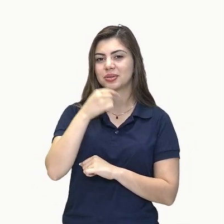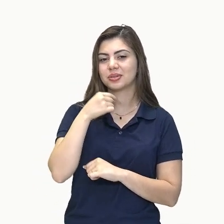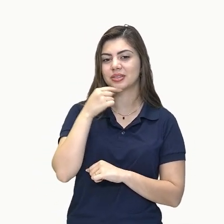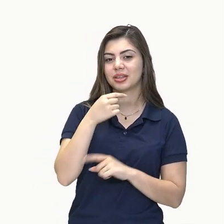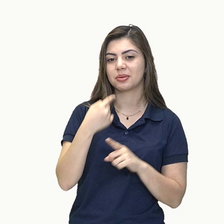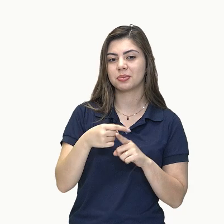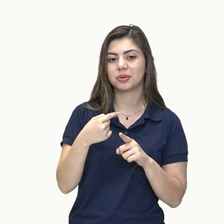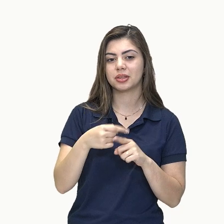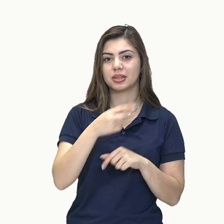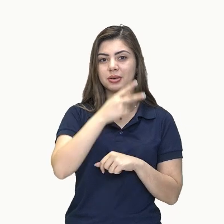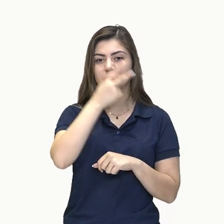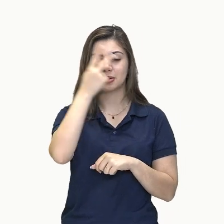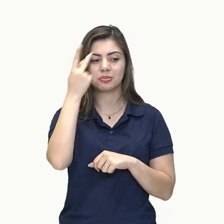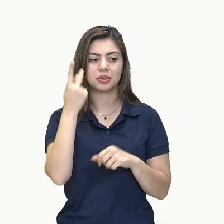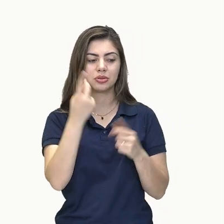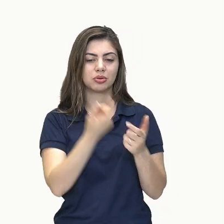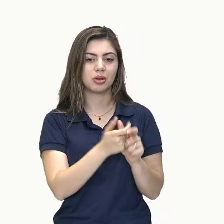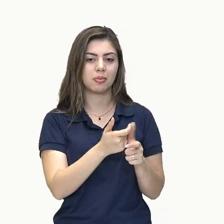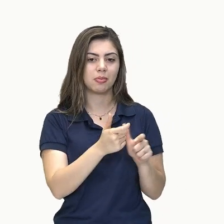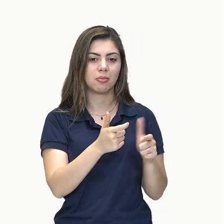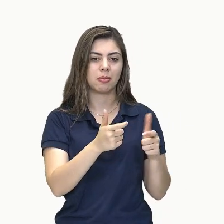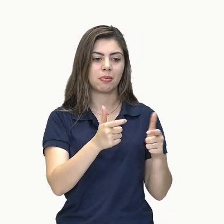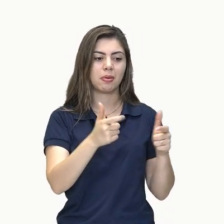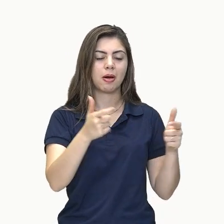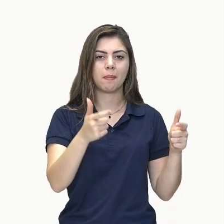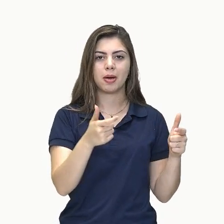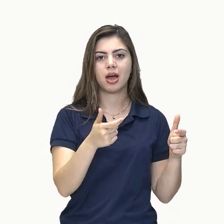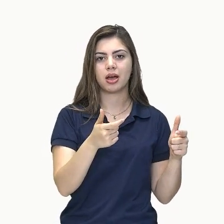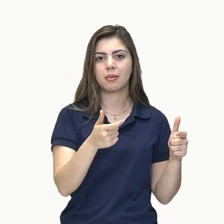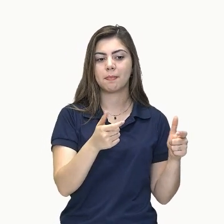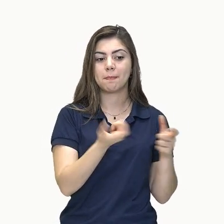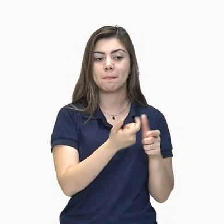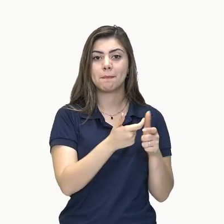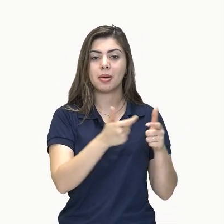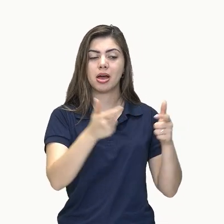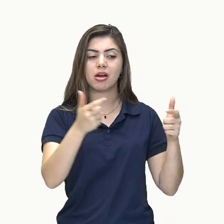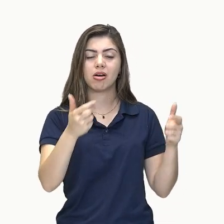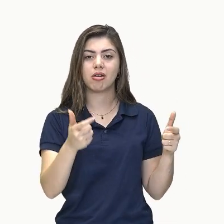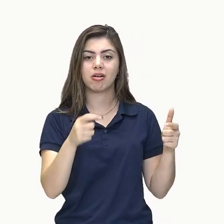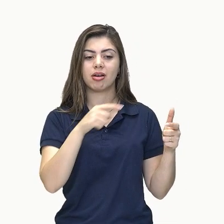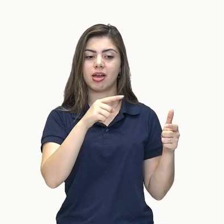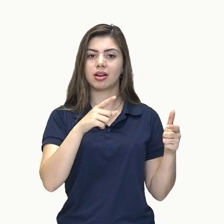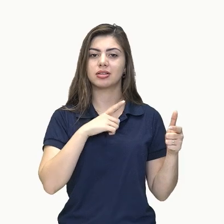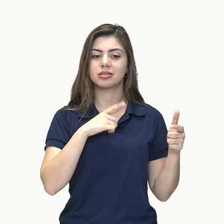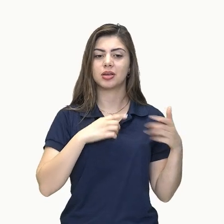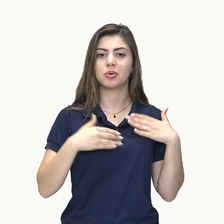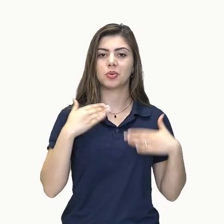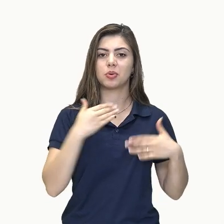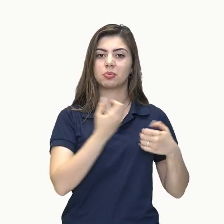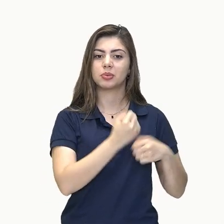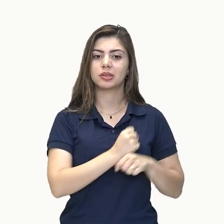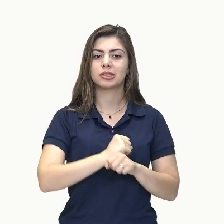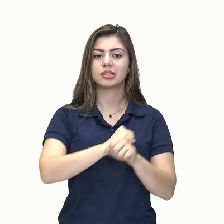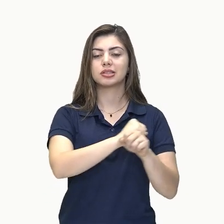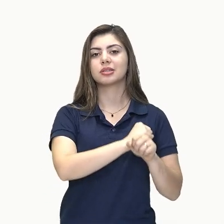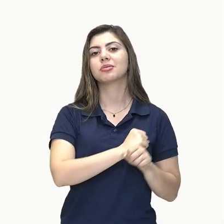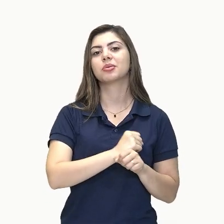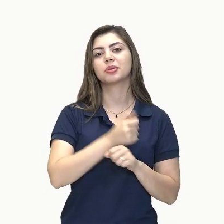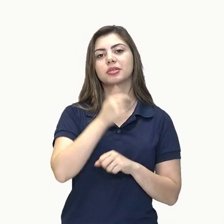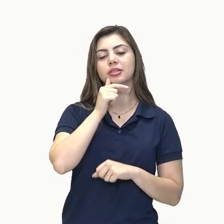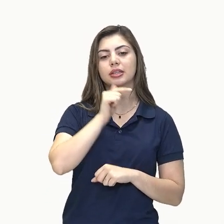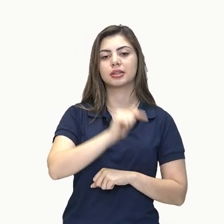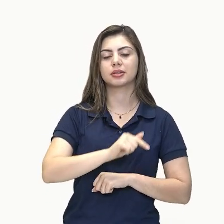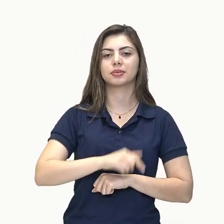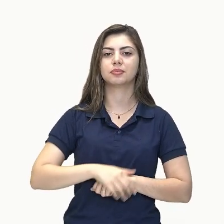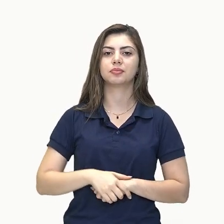pessoas suscetíveis a se infectar e transmitir a doença é muito baixo. Então, a imunidade de rebanho, ela pode